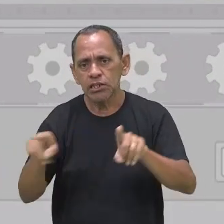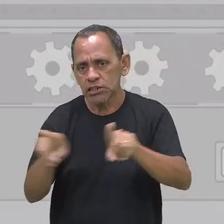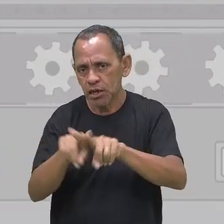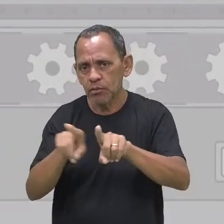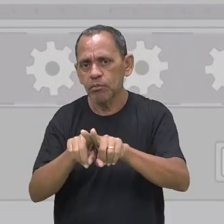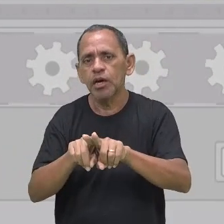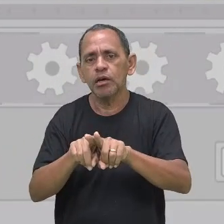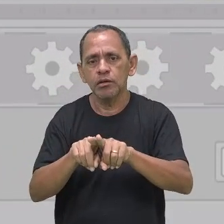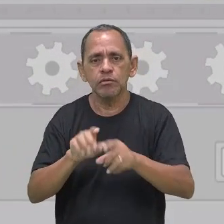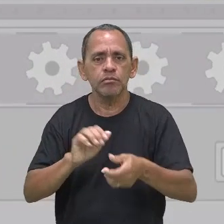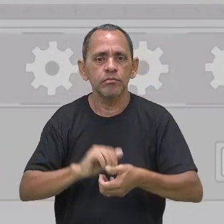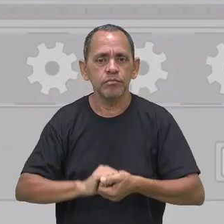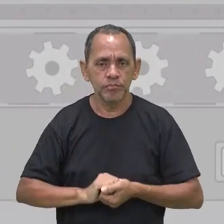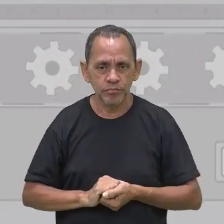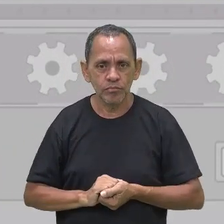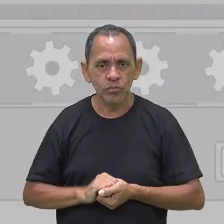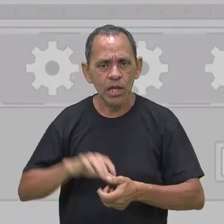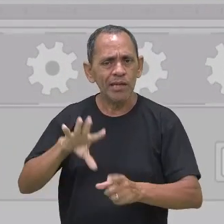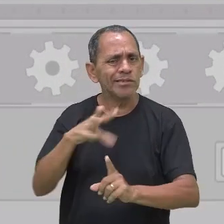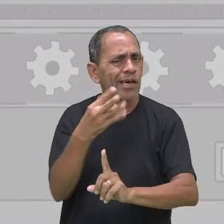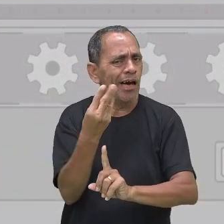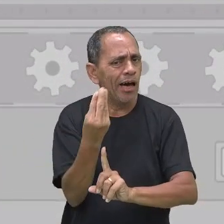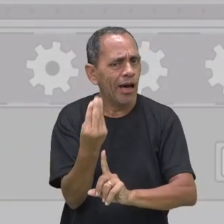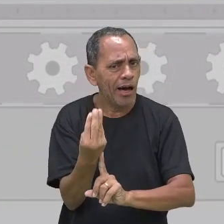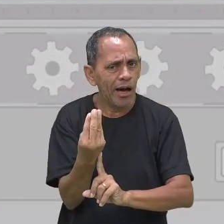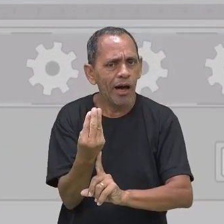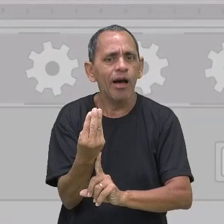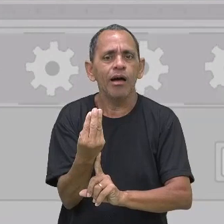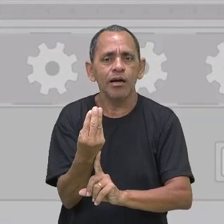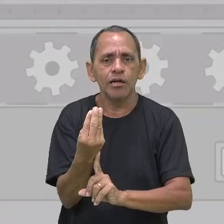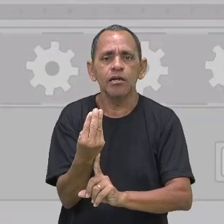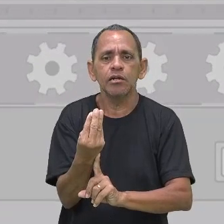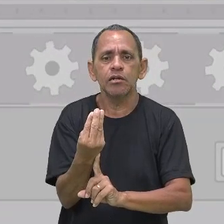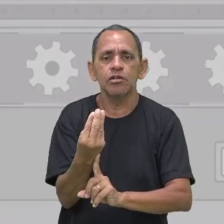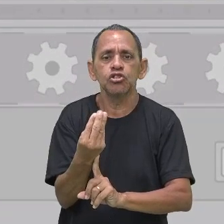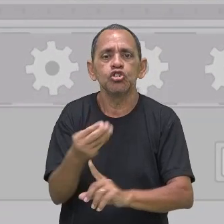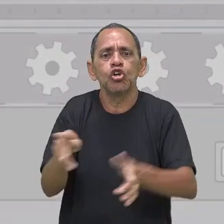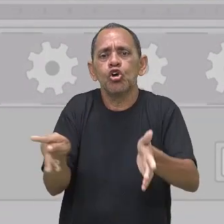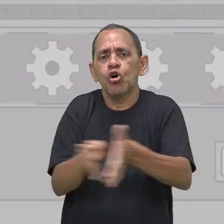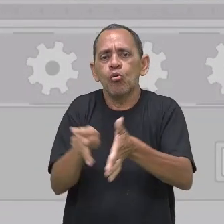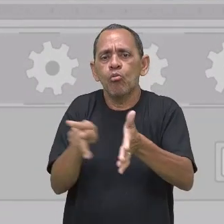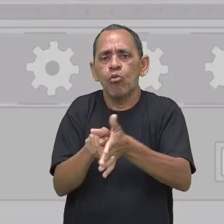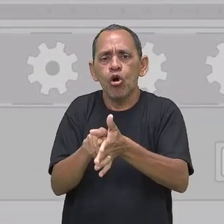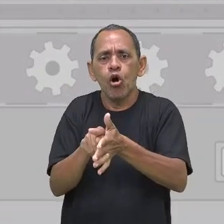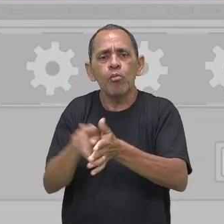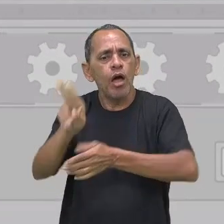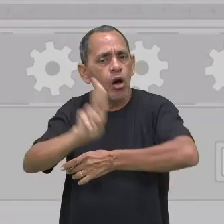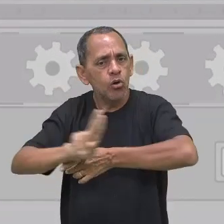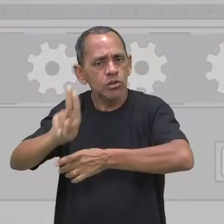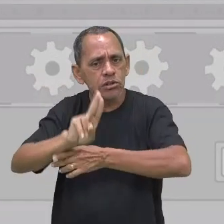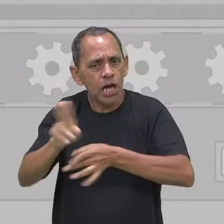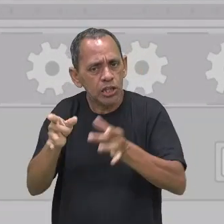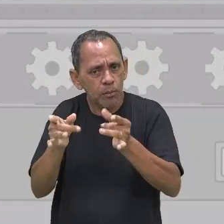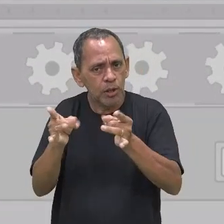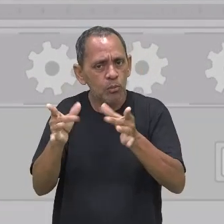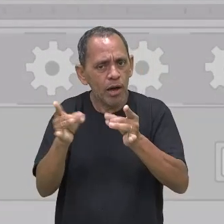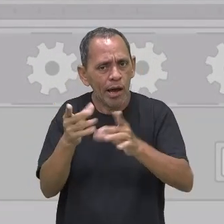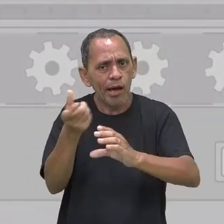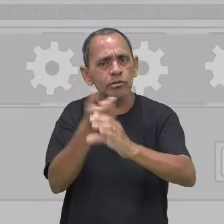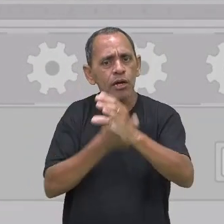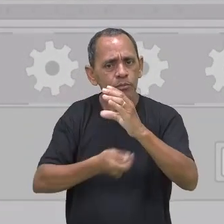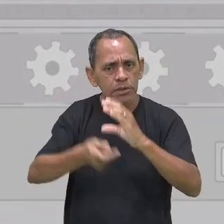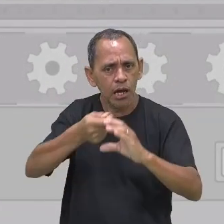quo, essa arte ela vai ser então apropriada pelo mercado, pelo capital, e vai então